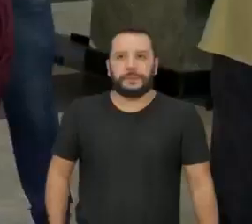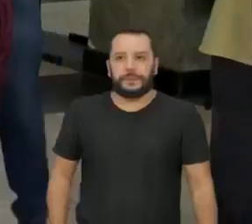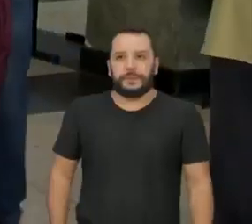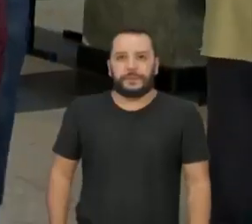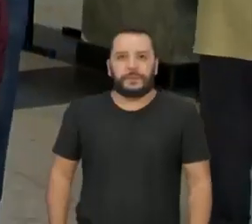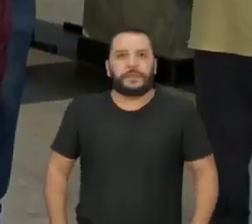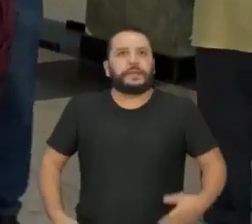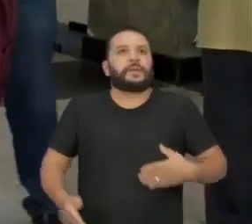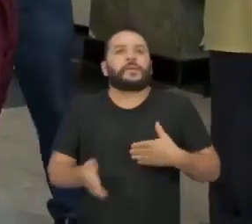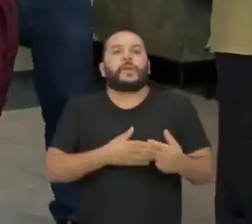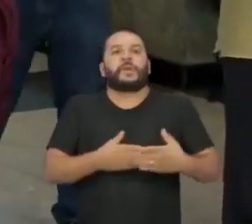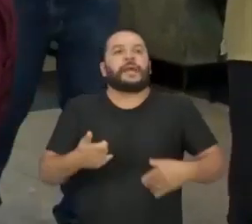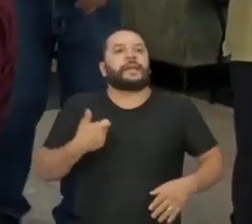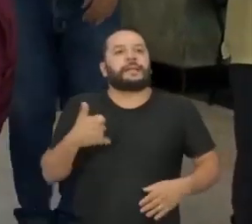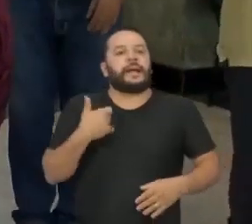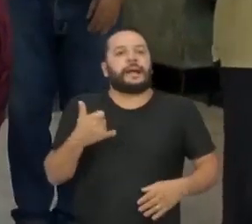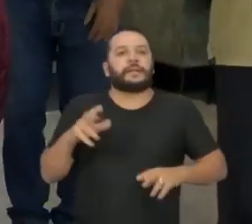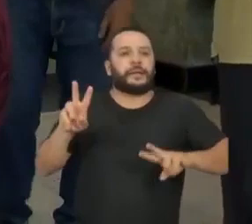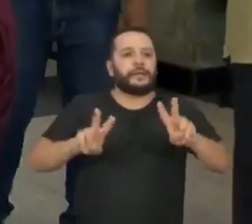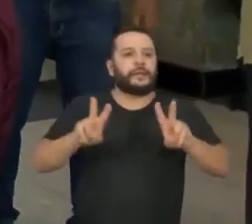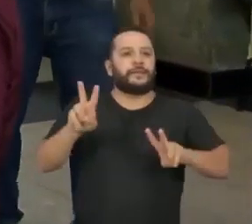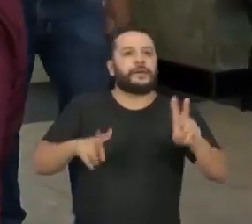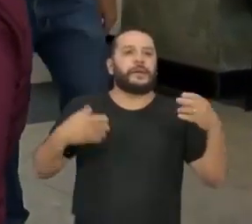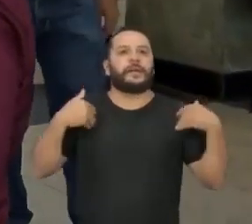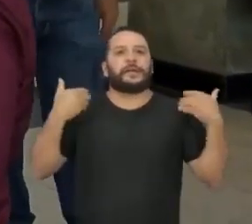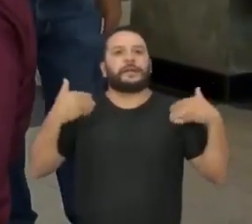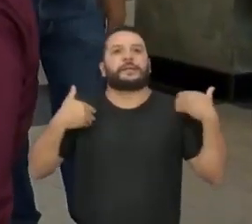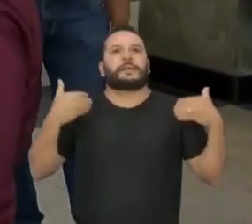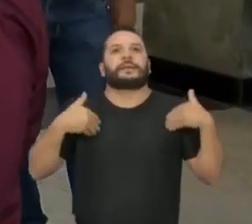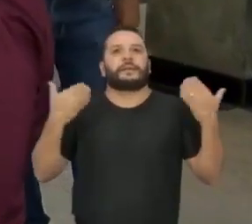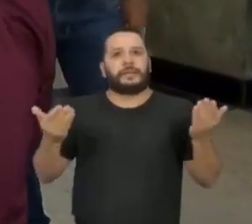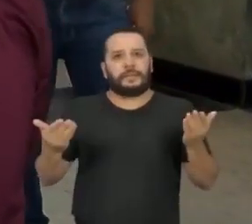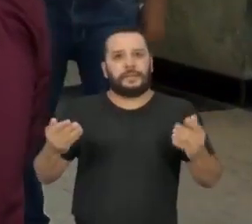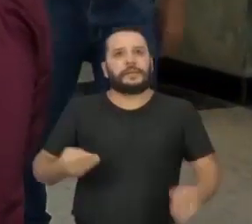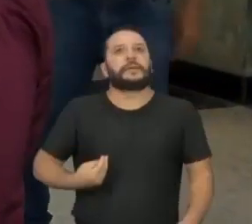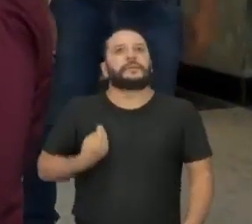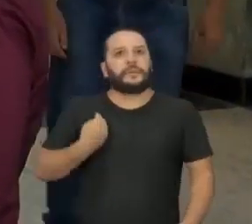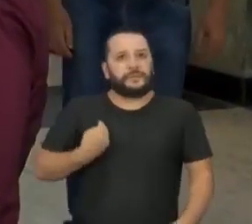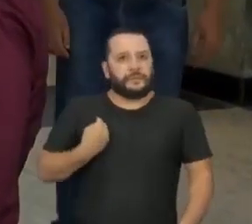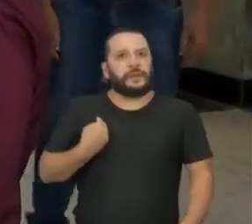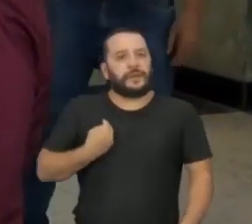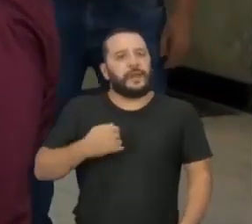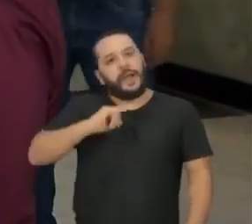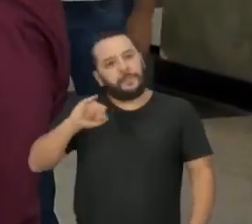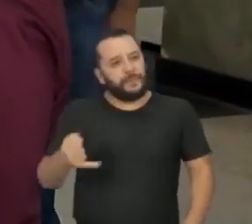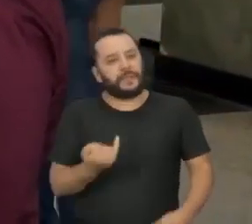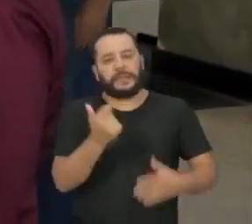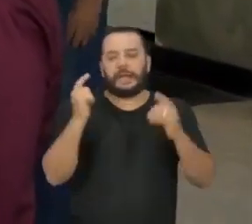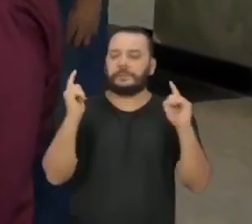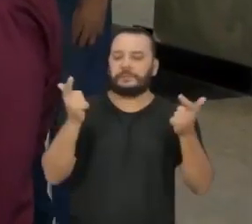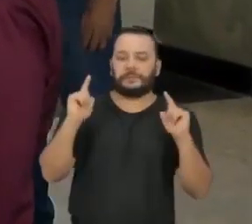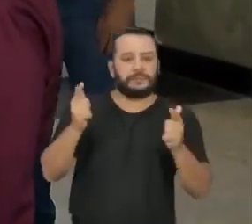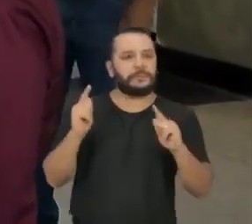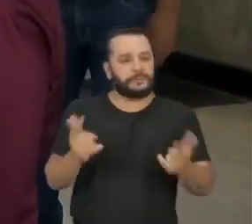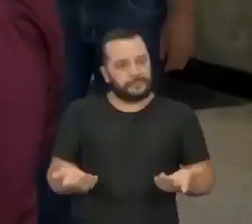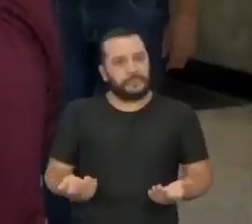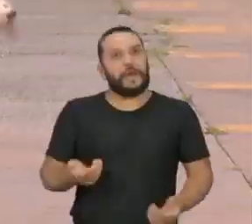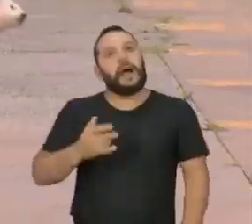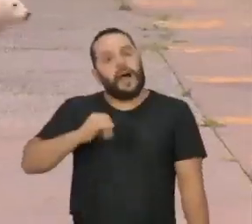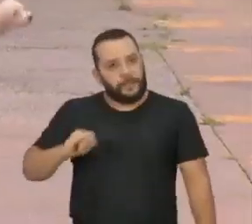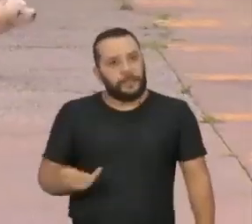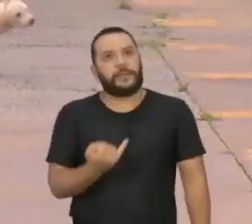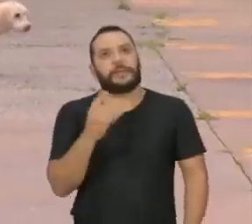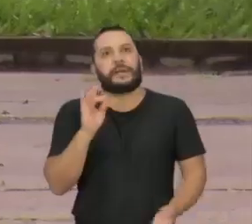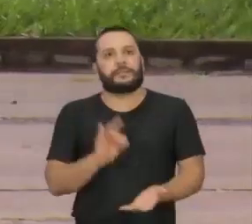Não importa a idade, carnaval é alegria. Eu acho que a gente está aqui para viver, para curtir, para se divertir. Tem mais a que aproveitar.